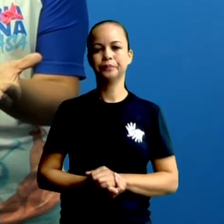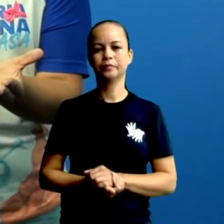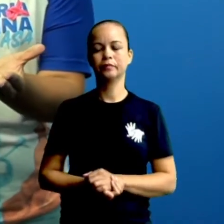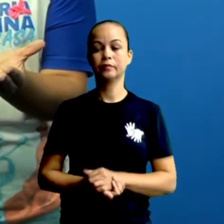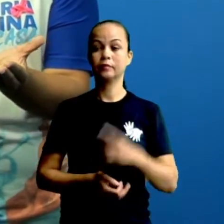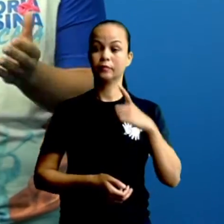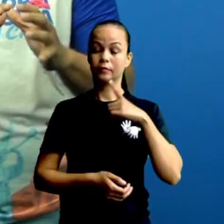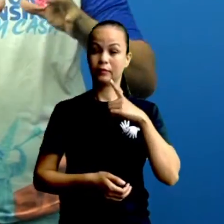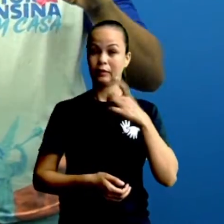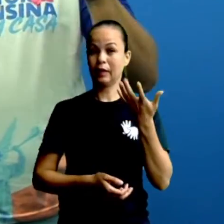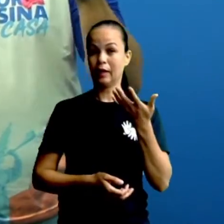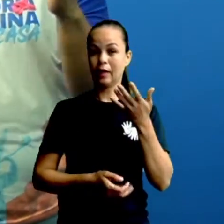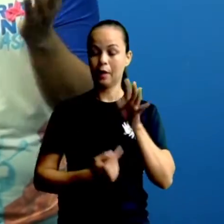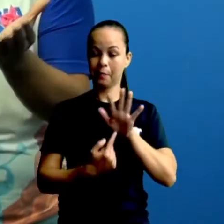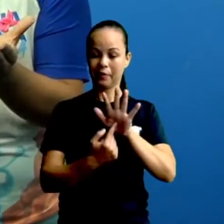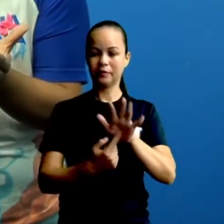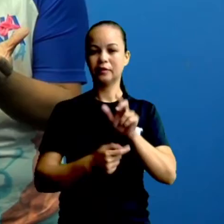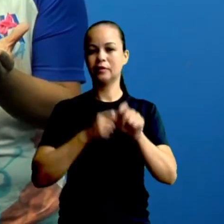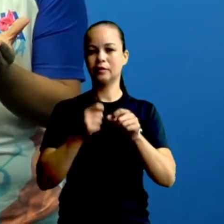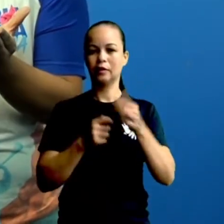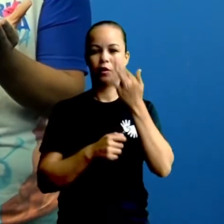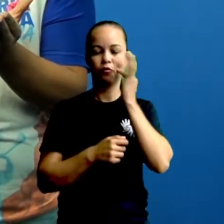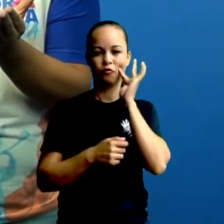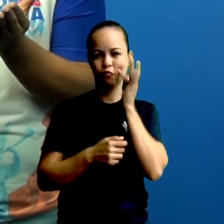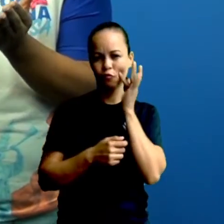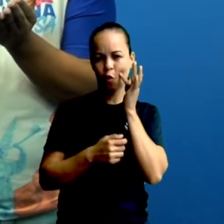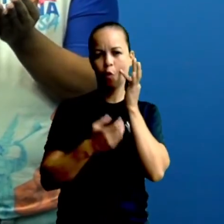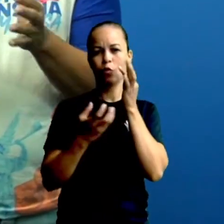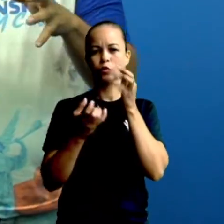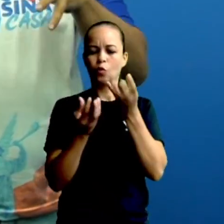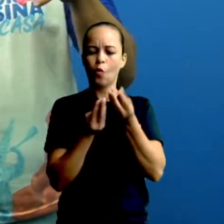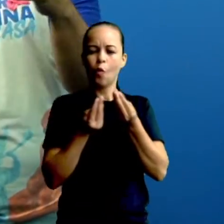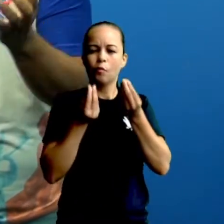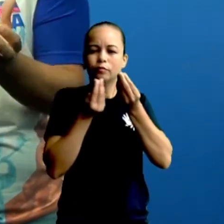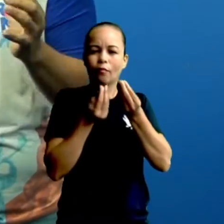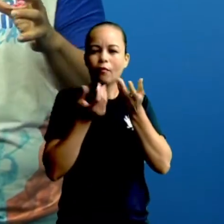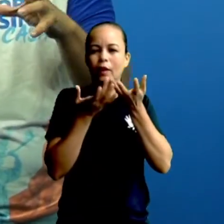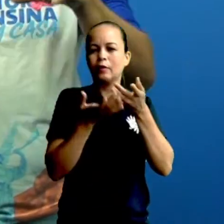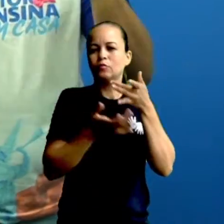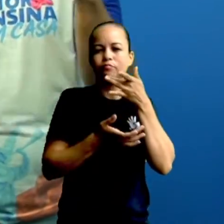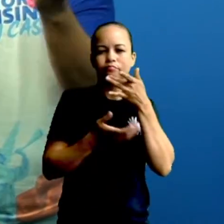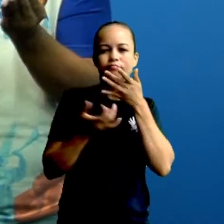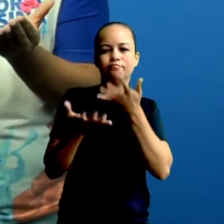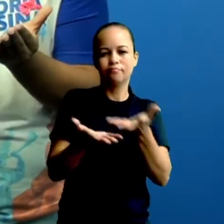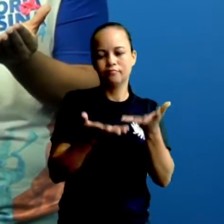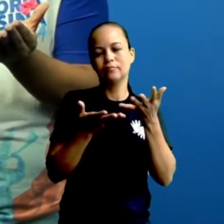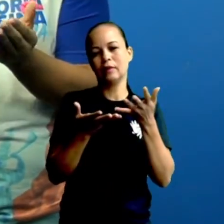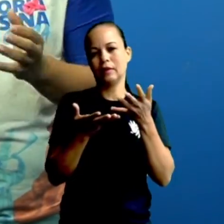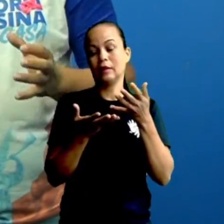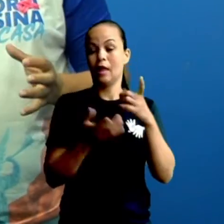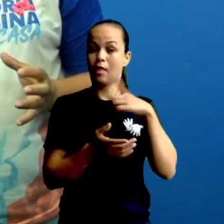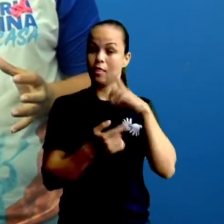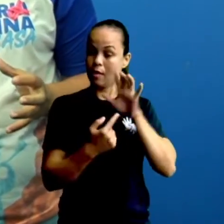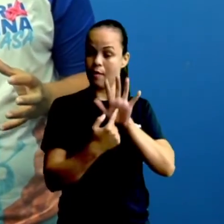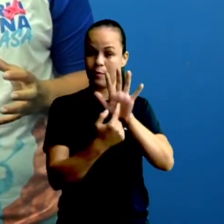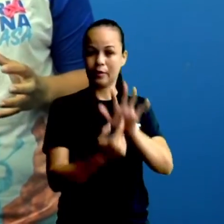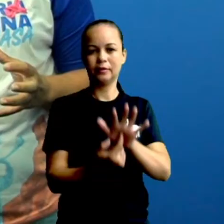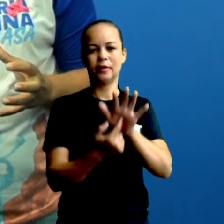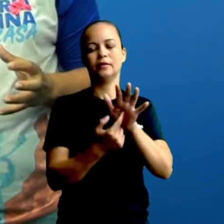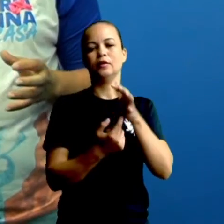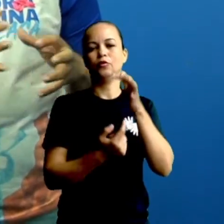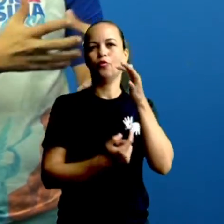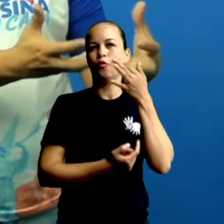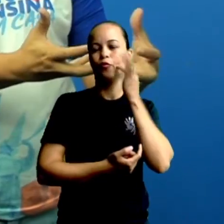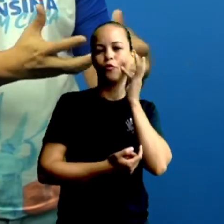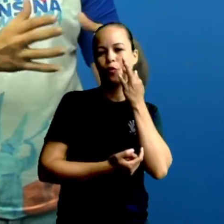desse fruto carnoso, ou muitas vezes nem tão carnosos, às vezes frutos secos, mas ter a presença do fruto e ter uma